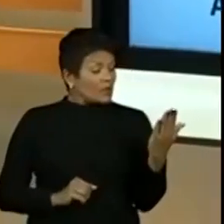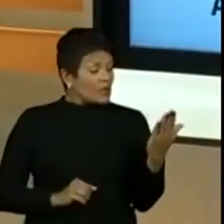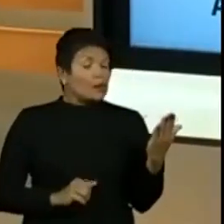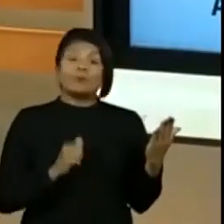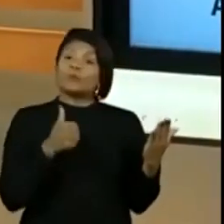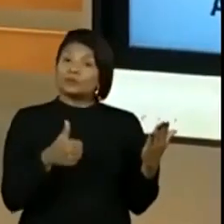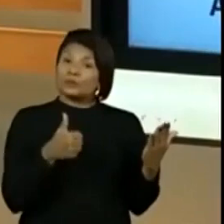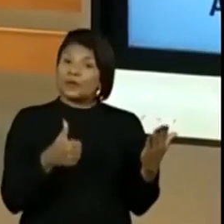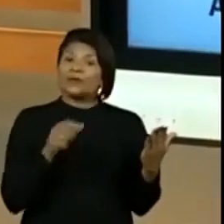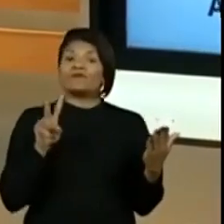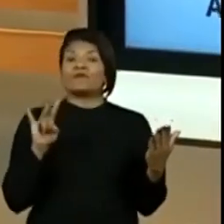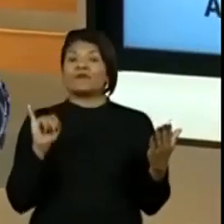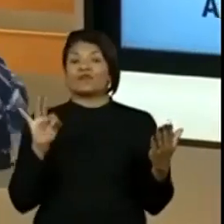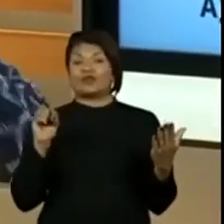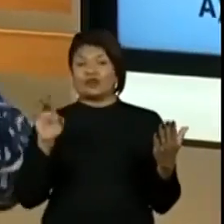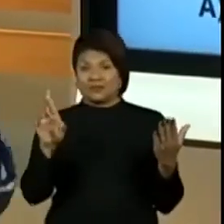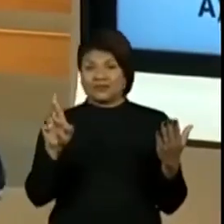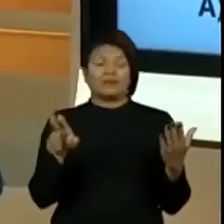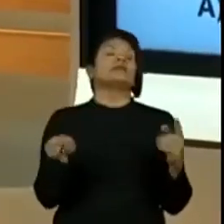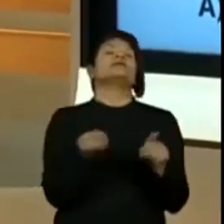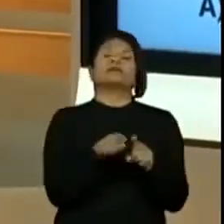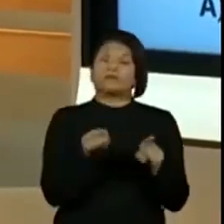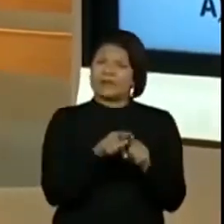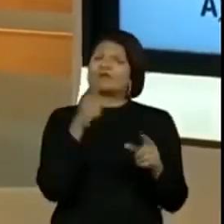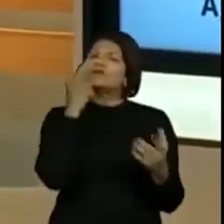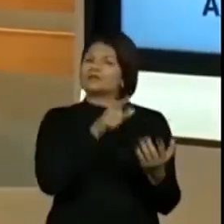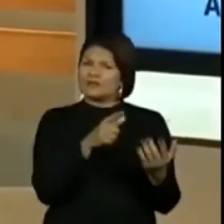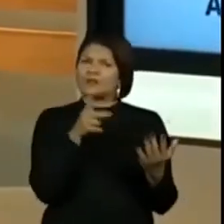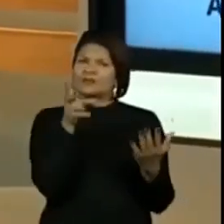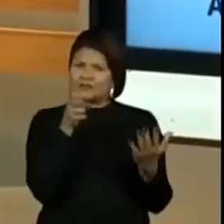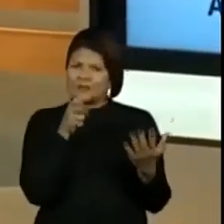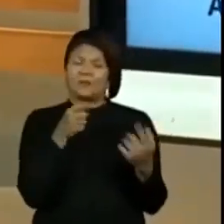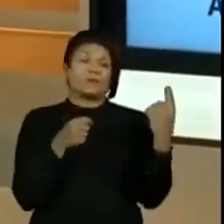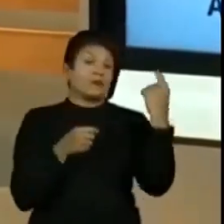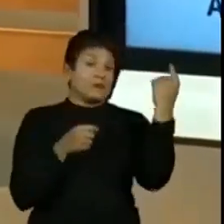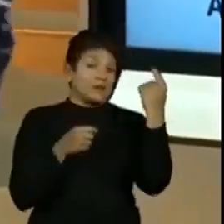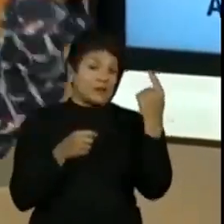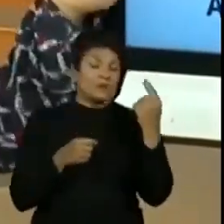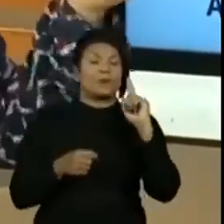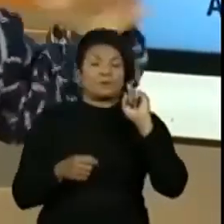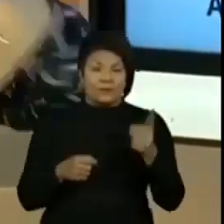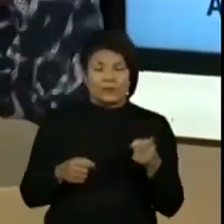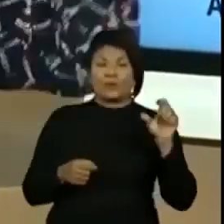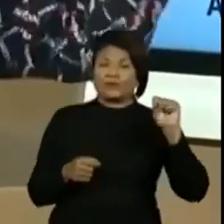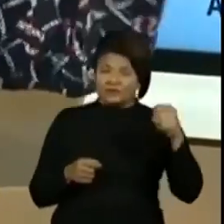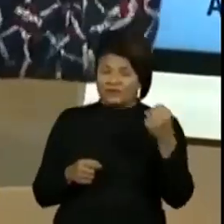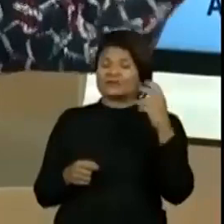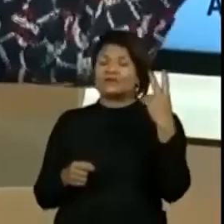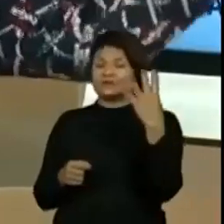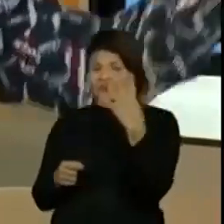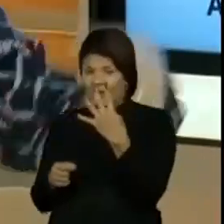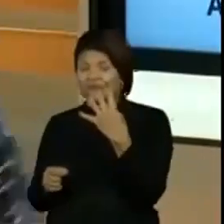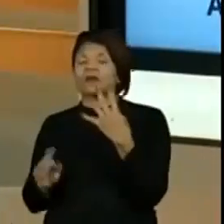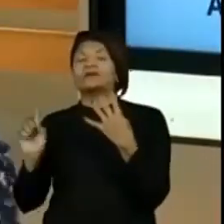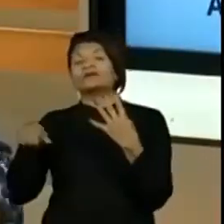Muito bem, o Vitor também dizendo aqui que ele conseguiu perceber lá que primeiro vem 1824 e depois